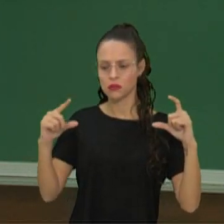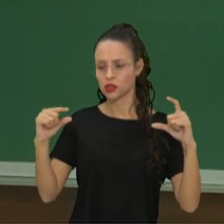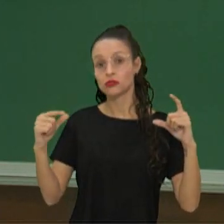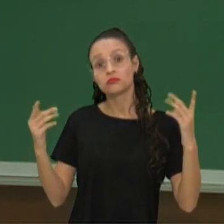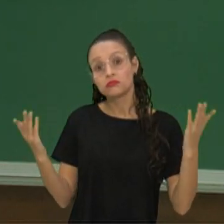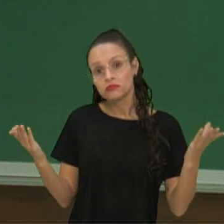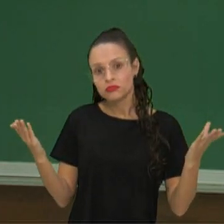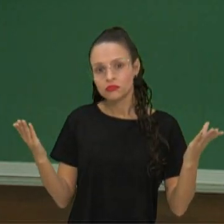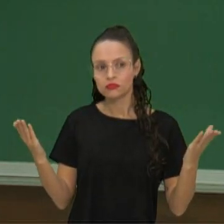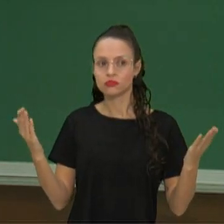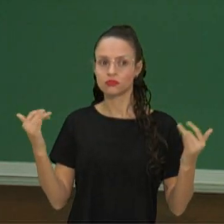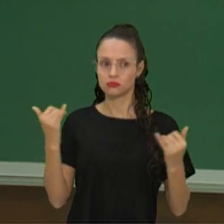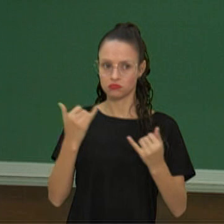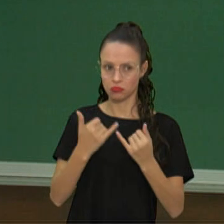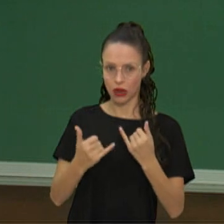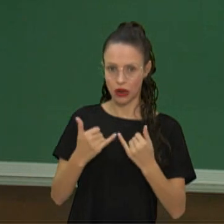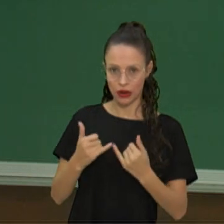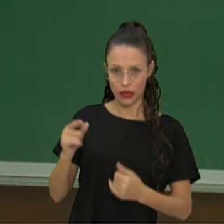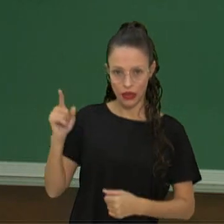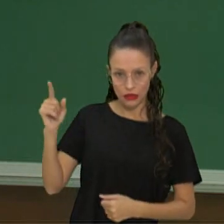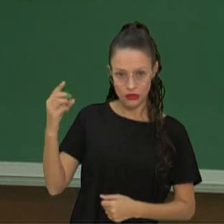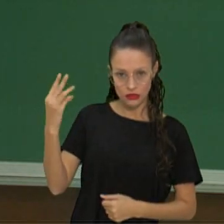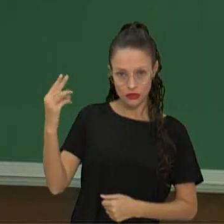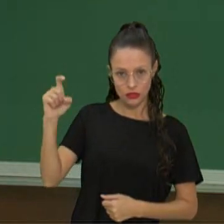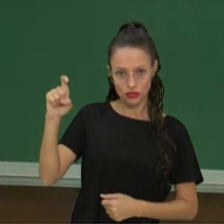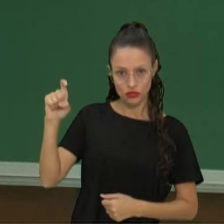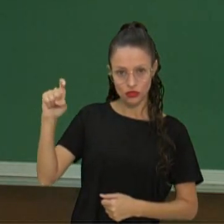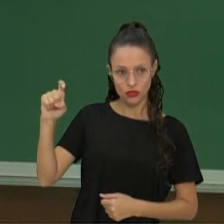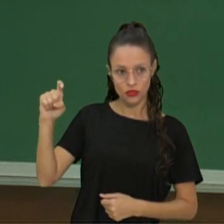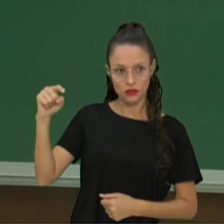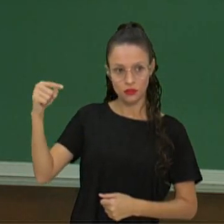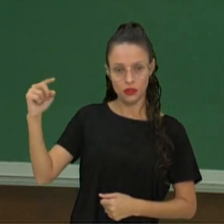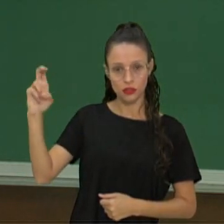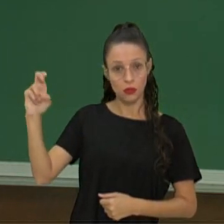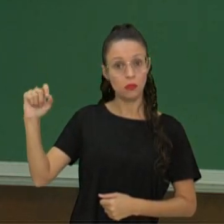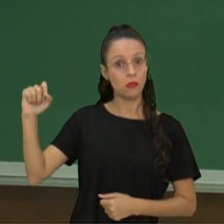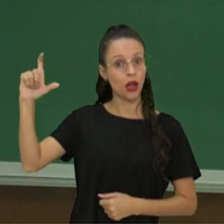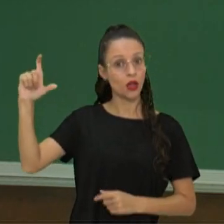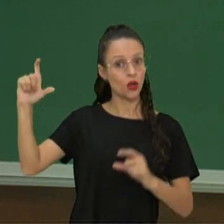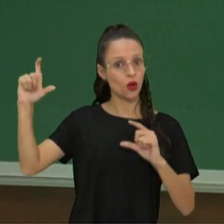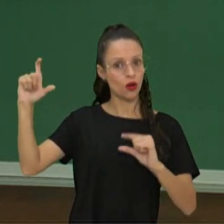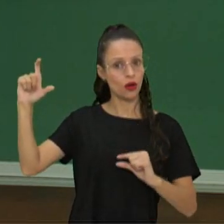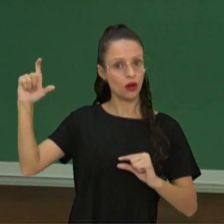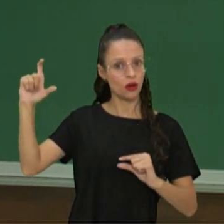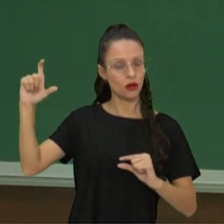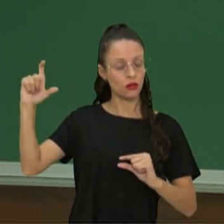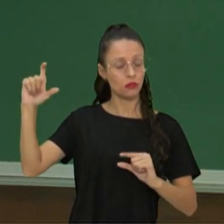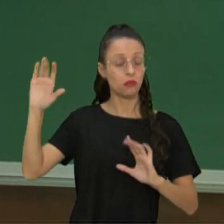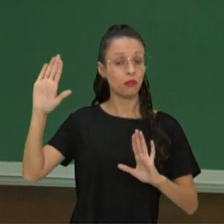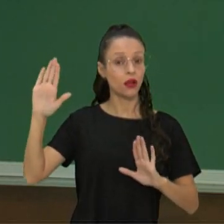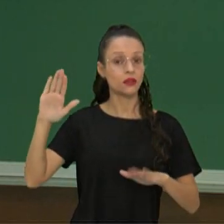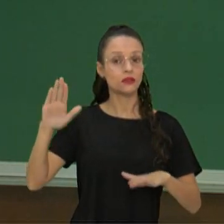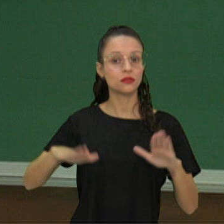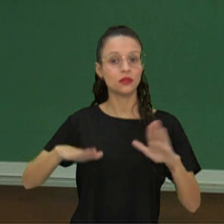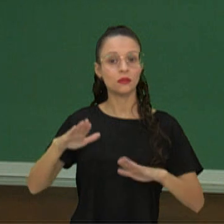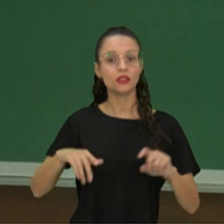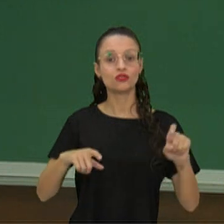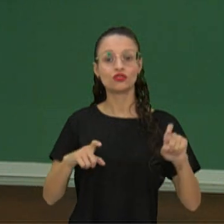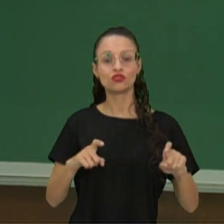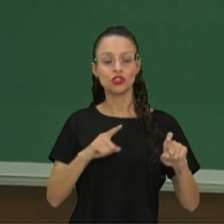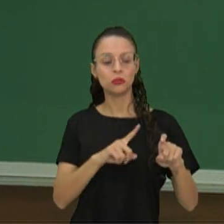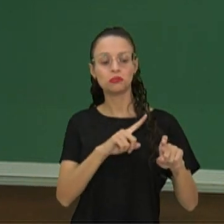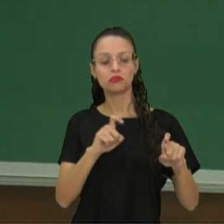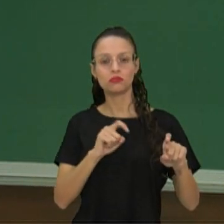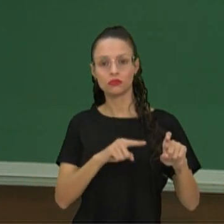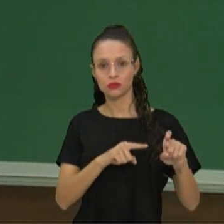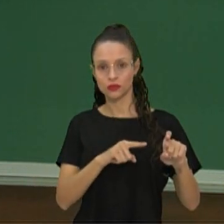Né? Aparentemente, esse polinômio aqui, o 3x menos 5, é maior que o 2x mais 10. Só que isso vai depender muito do x que eu usar.